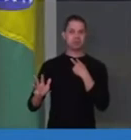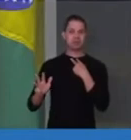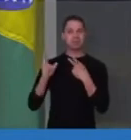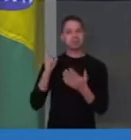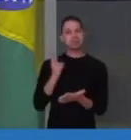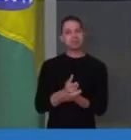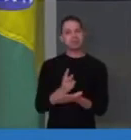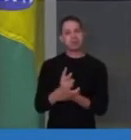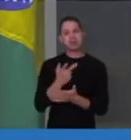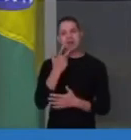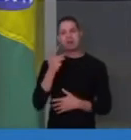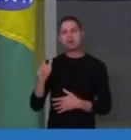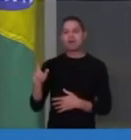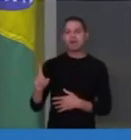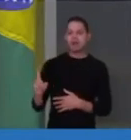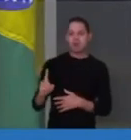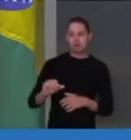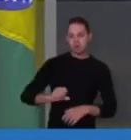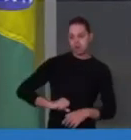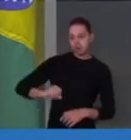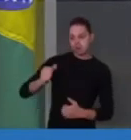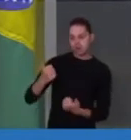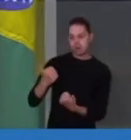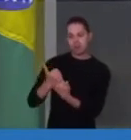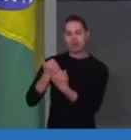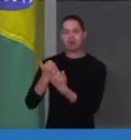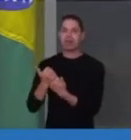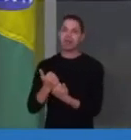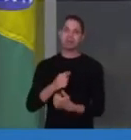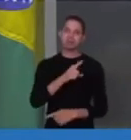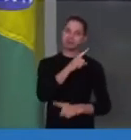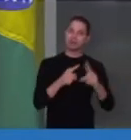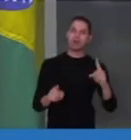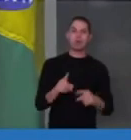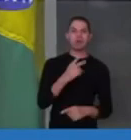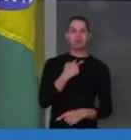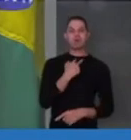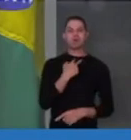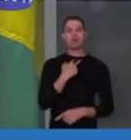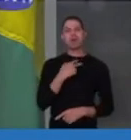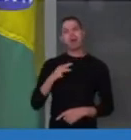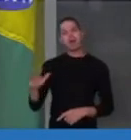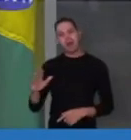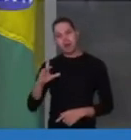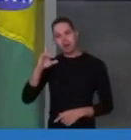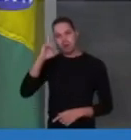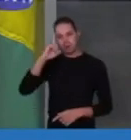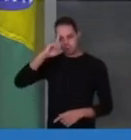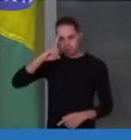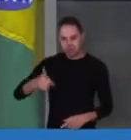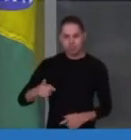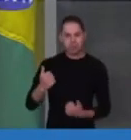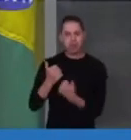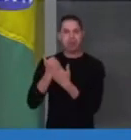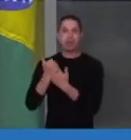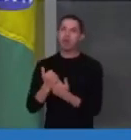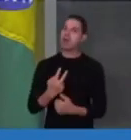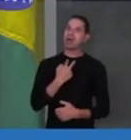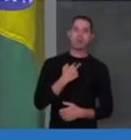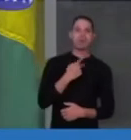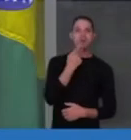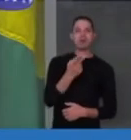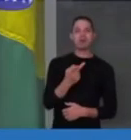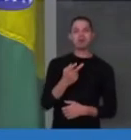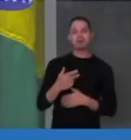falamos, o Lula está a favor do aborto. Opa, não fala não, isso aí não pode. O Lula é a favor de ditador. Não, isso também não pode. O